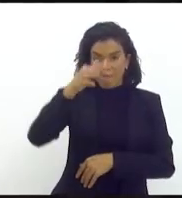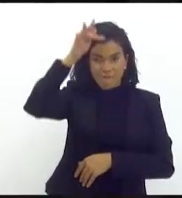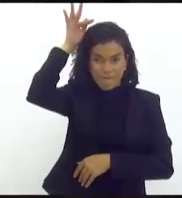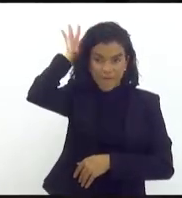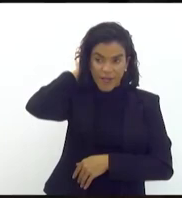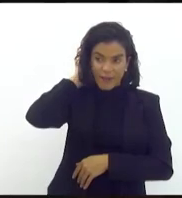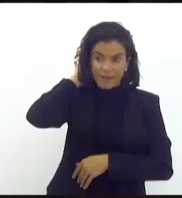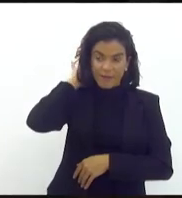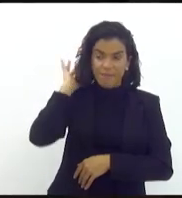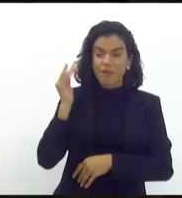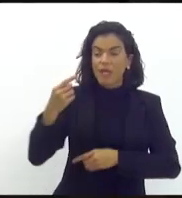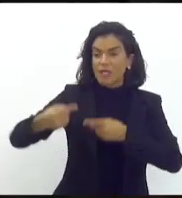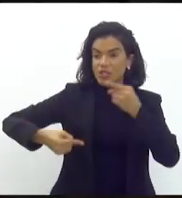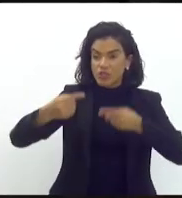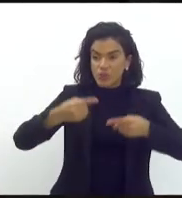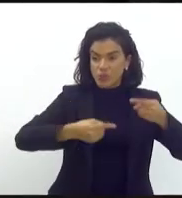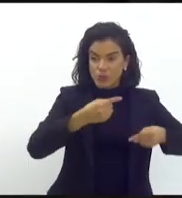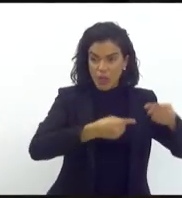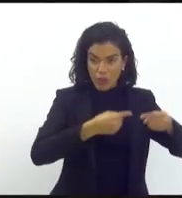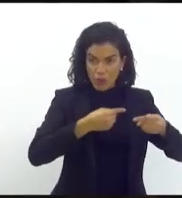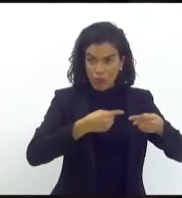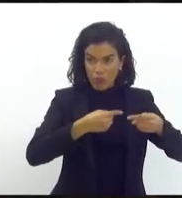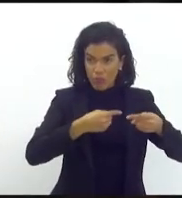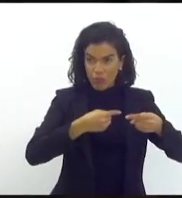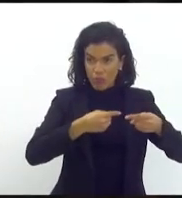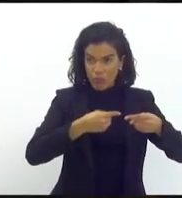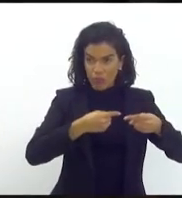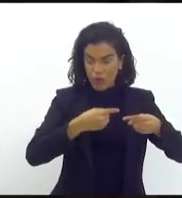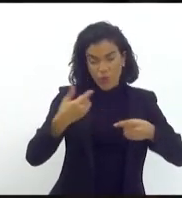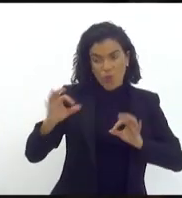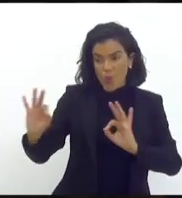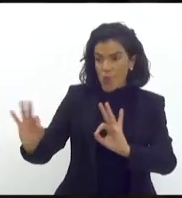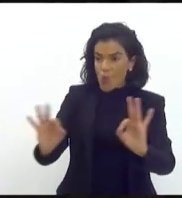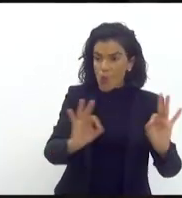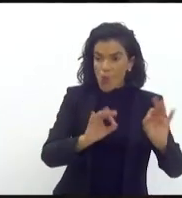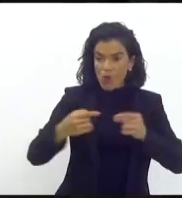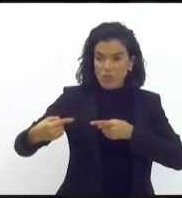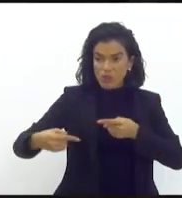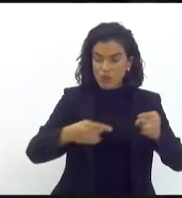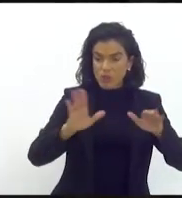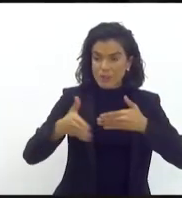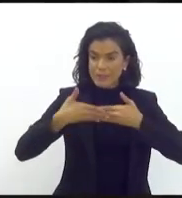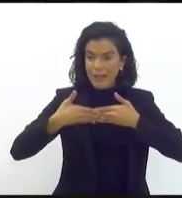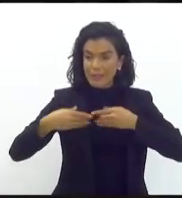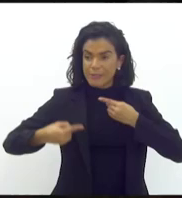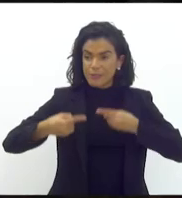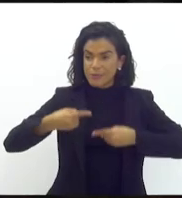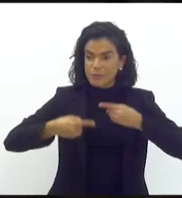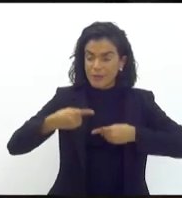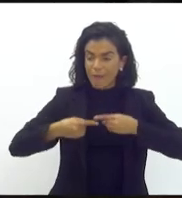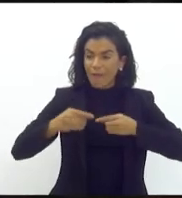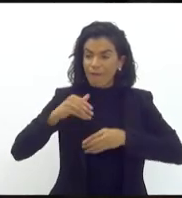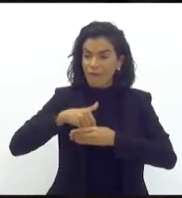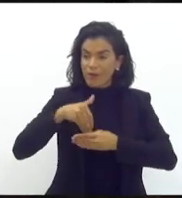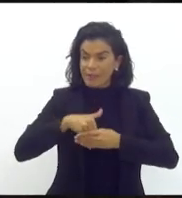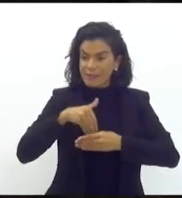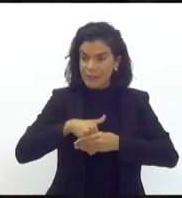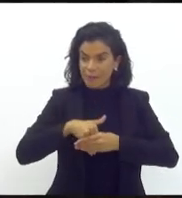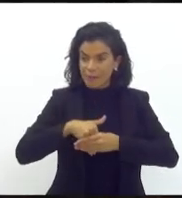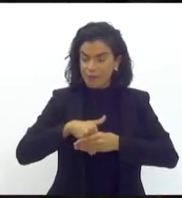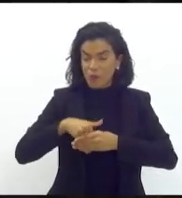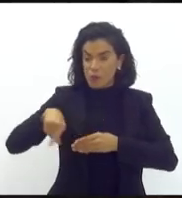Pacheco em discussão não havendo Quem Queira discutir encerrado a discussão em votação